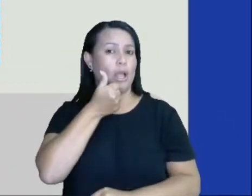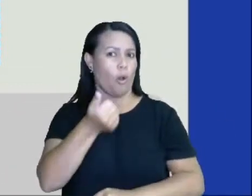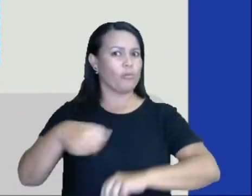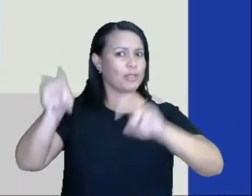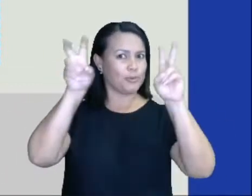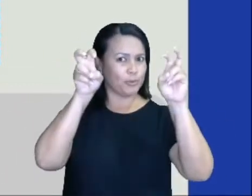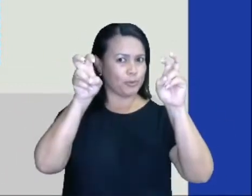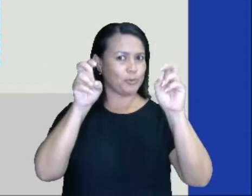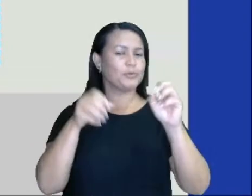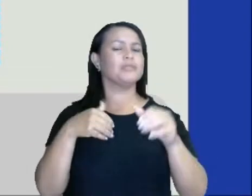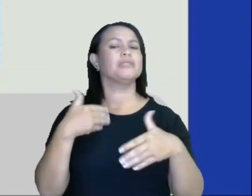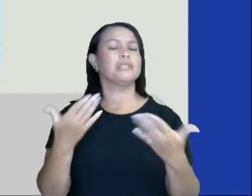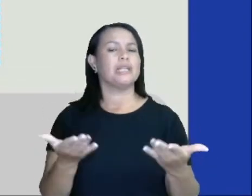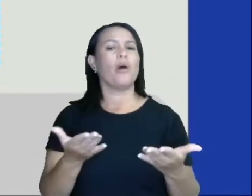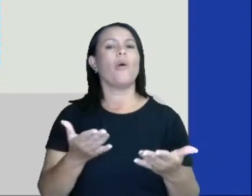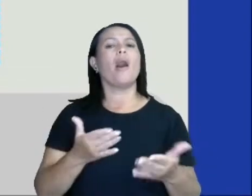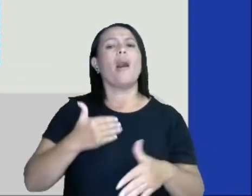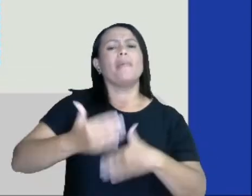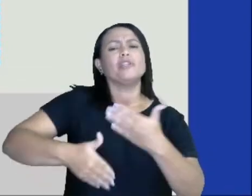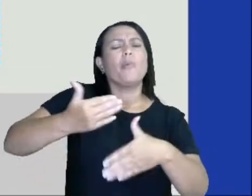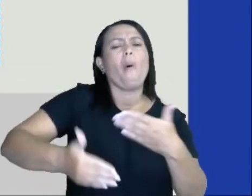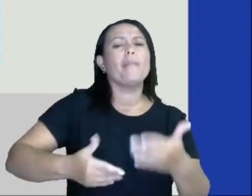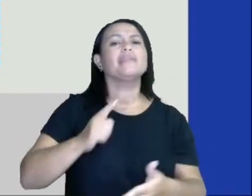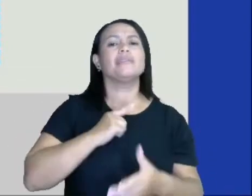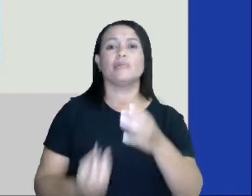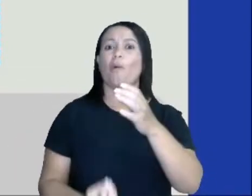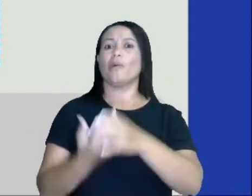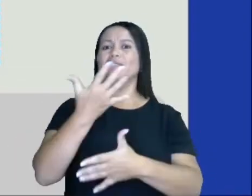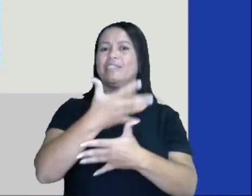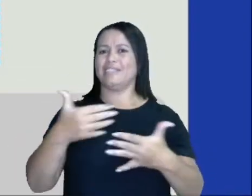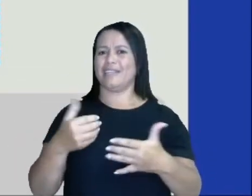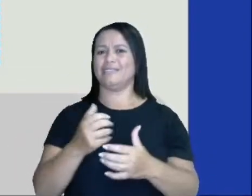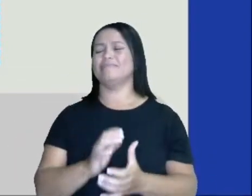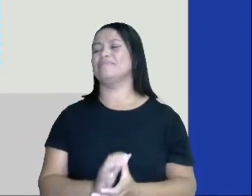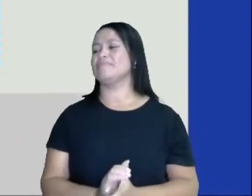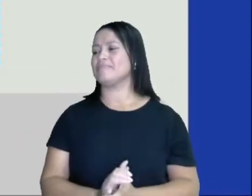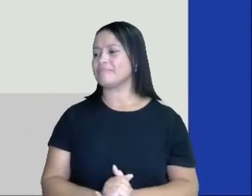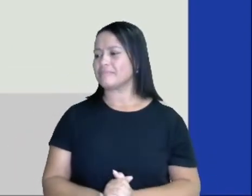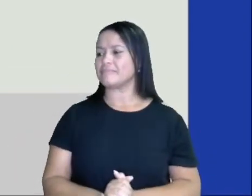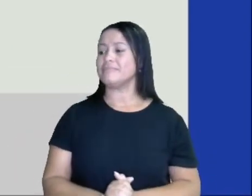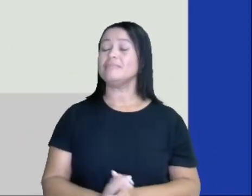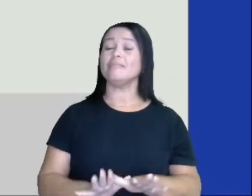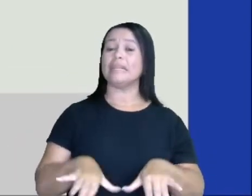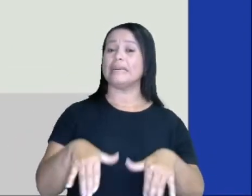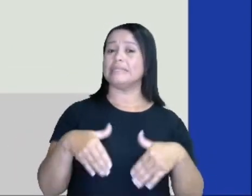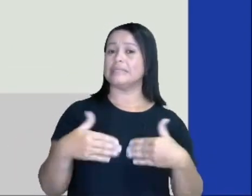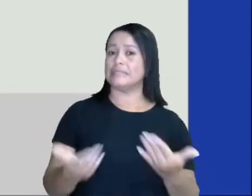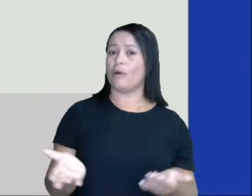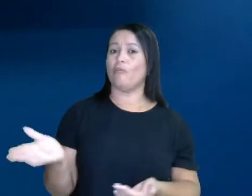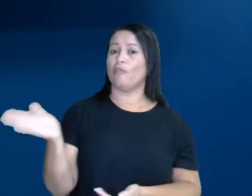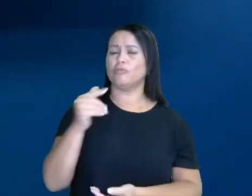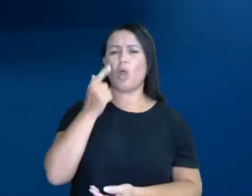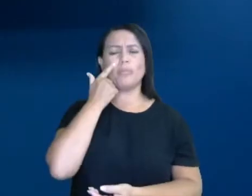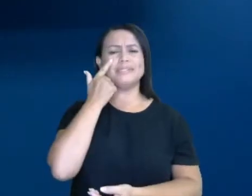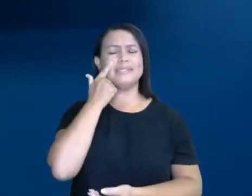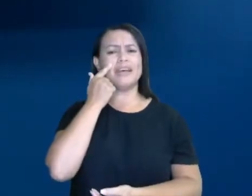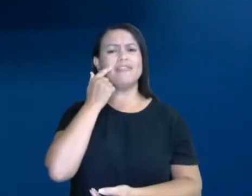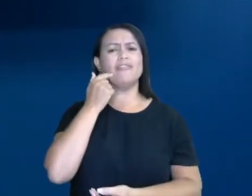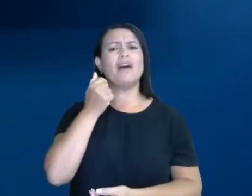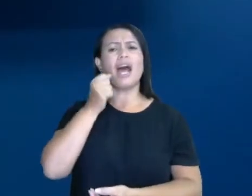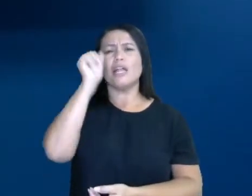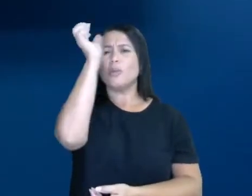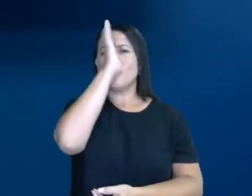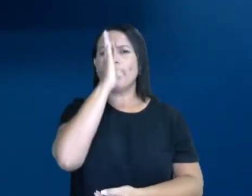né? A partir do momento que a gente entende a origem das cidades, tá bem? Então, vamos lá. No Brasil, gente,